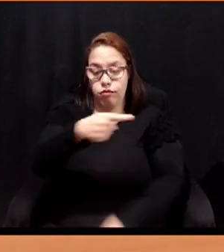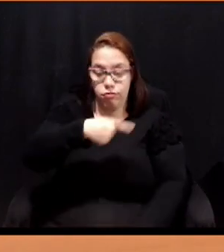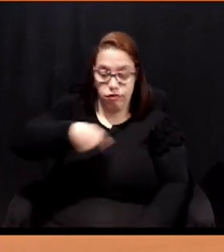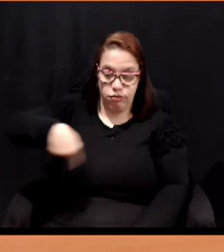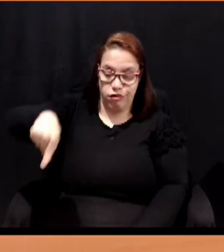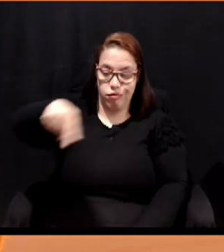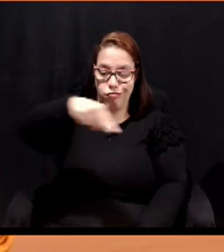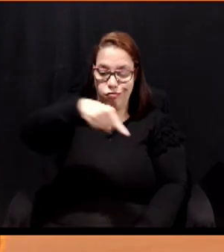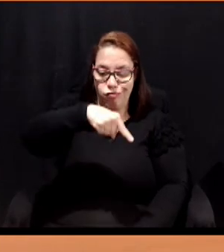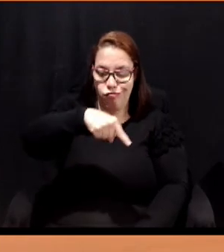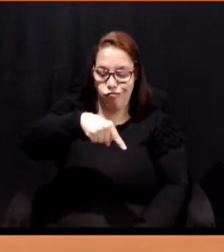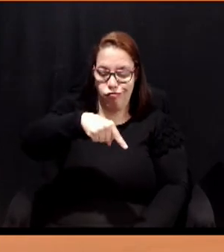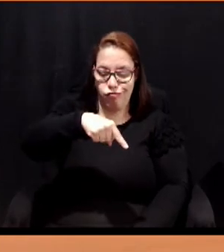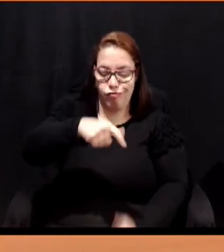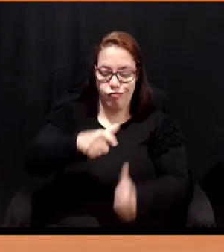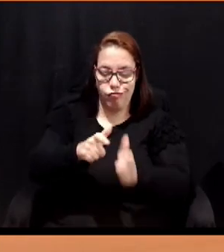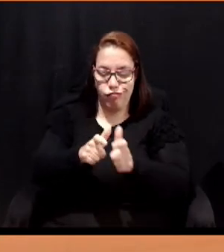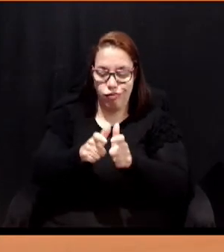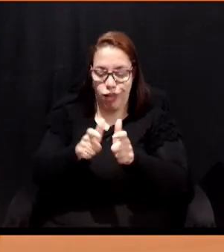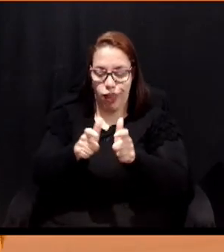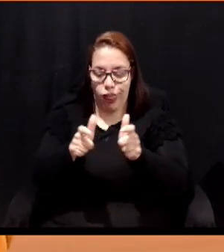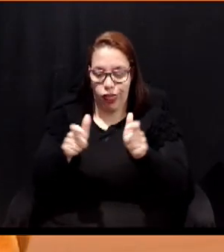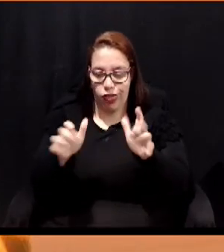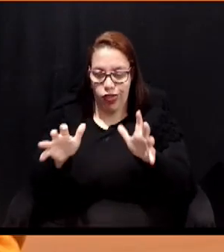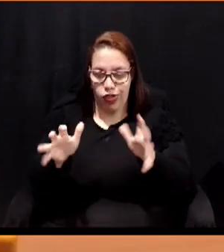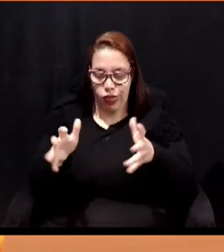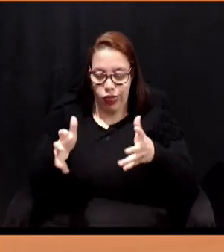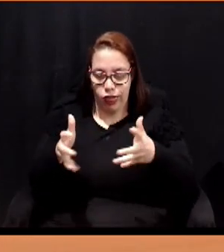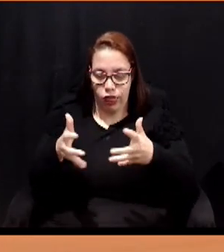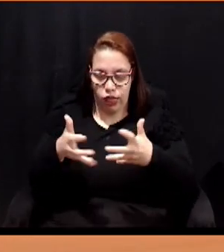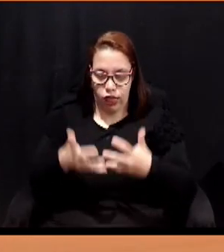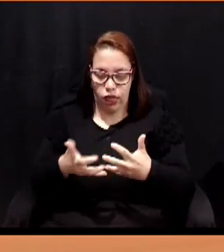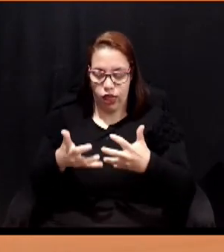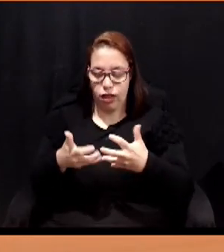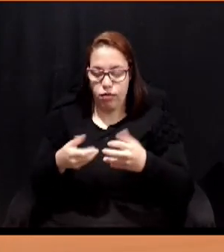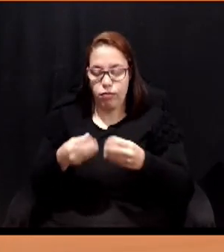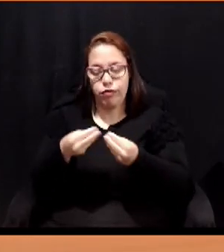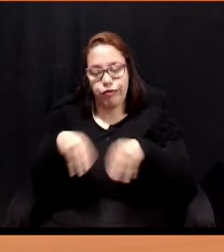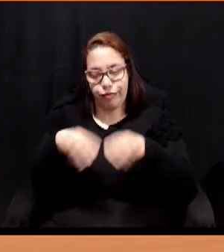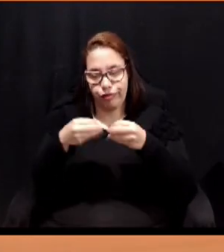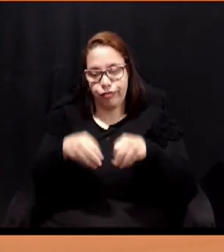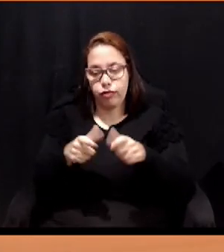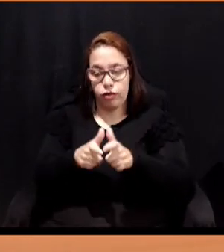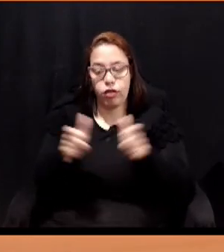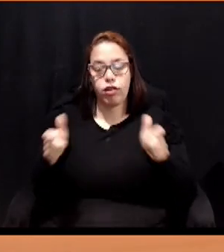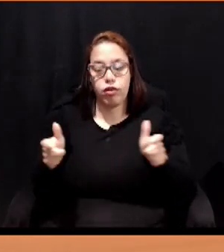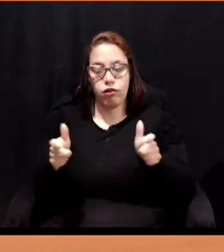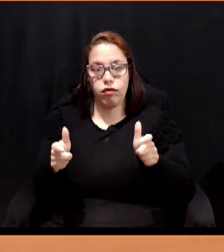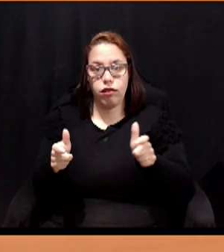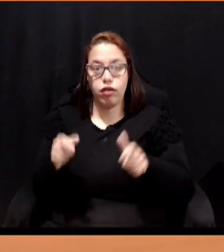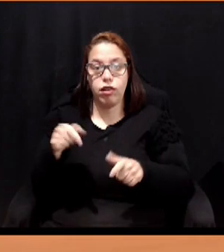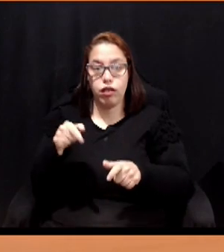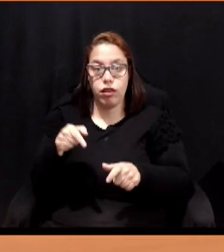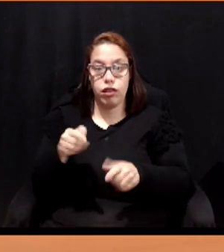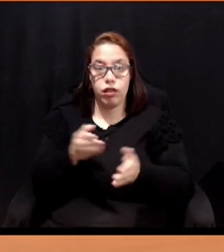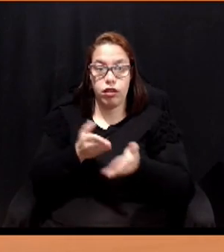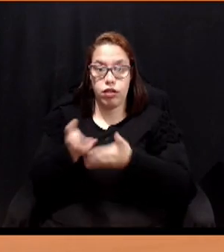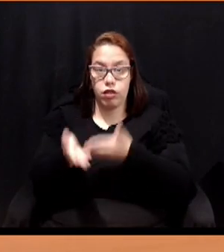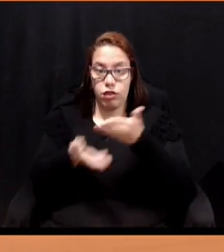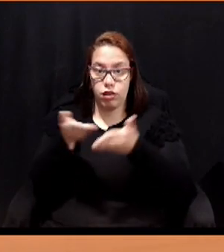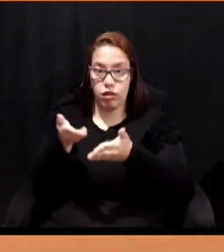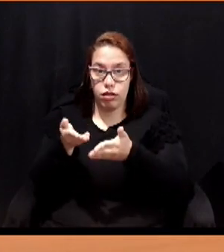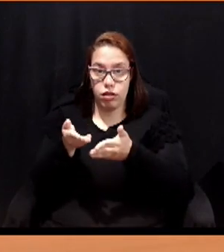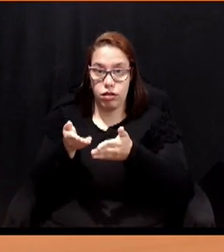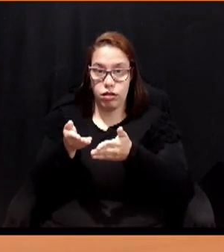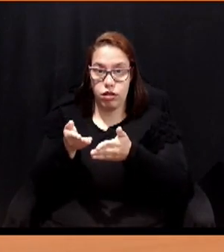mais, adensando demograficamente as regiões em volta, então prejudicando o nosso crescimento. E aqui, para a gente ir caminhando